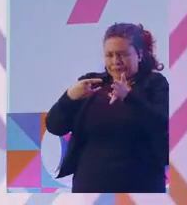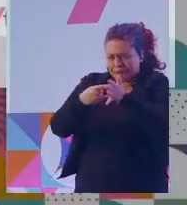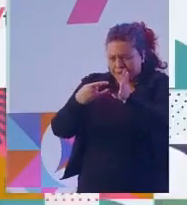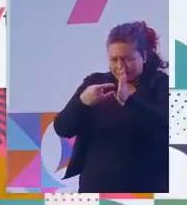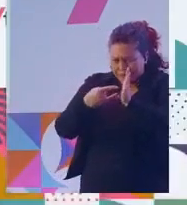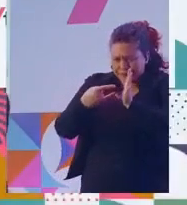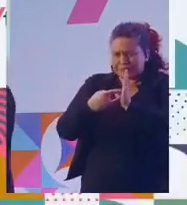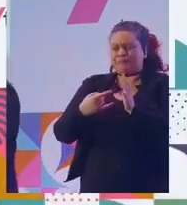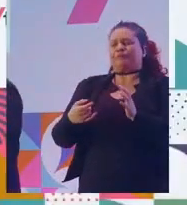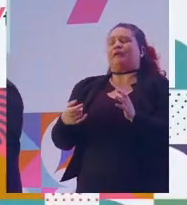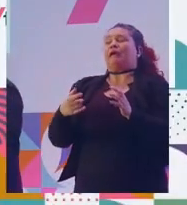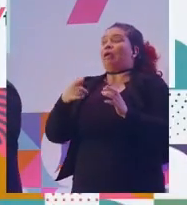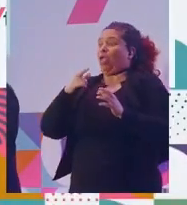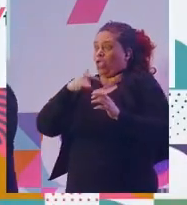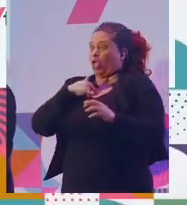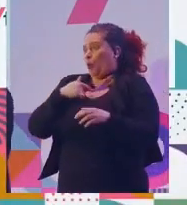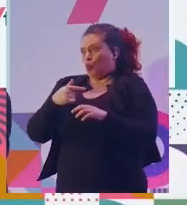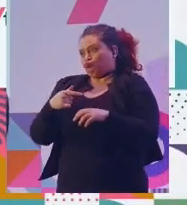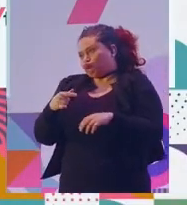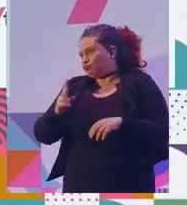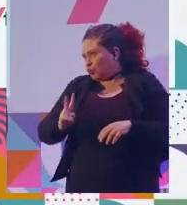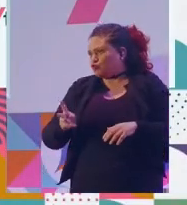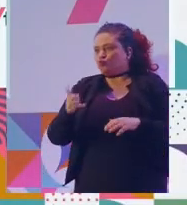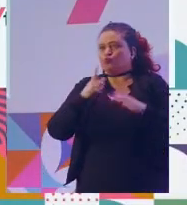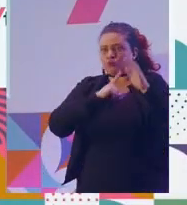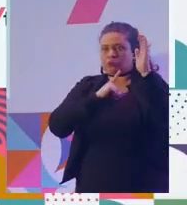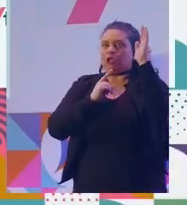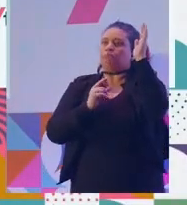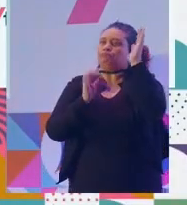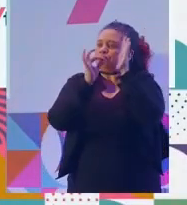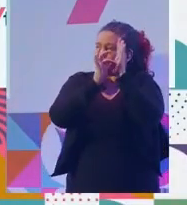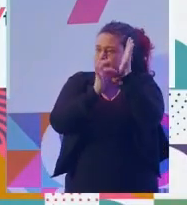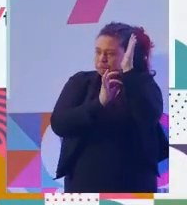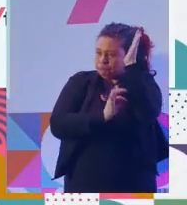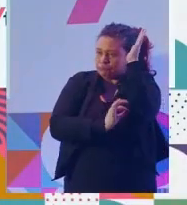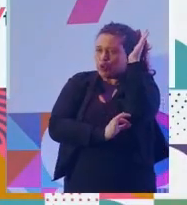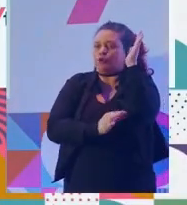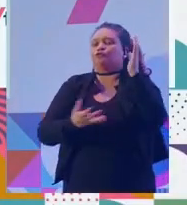Eu continuo fazendo códigos.